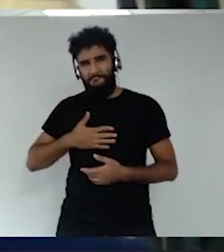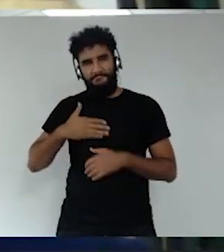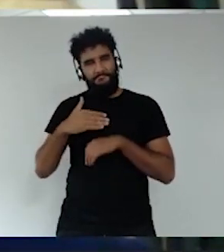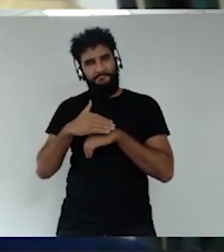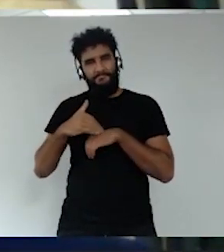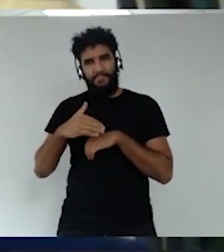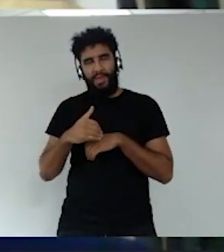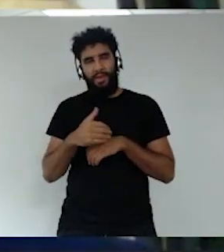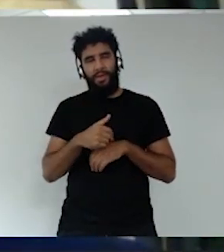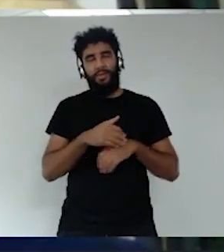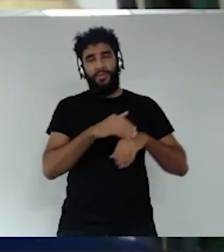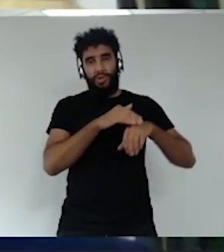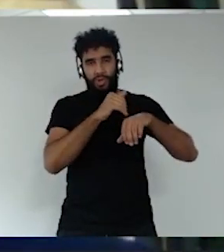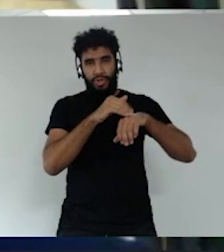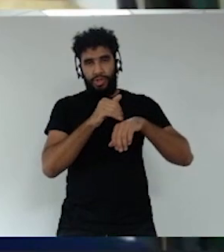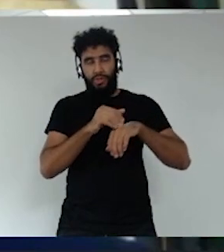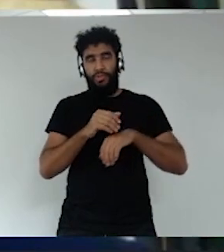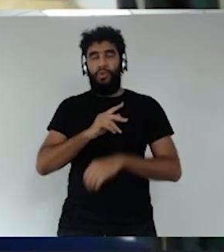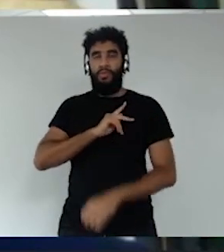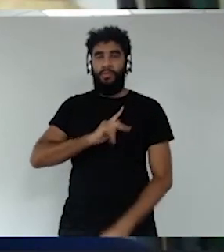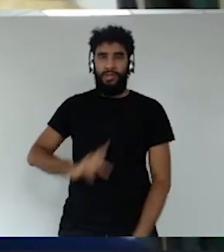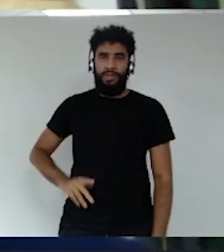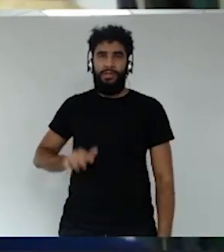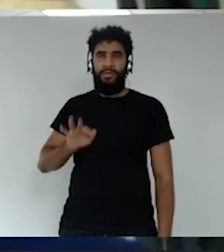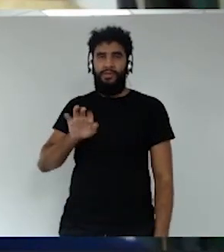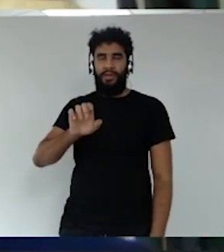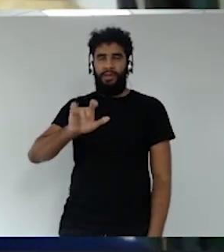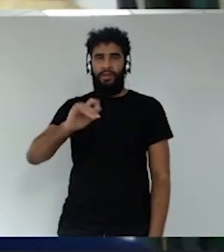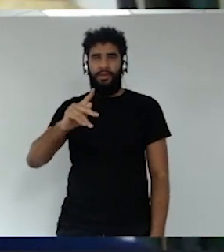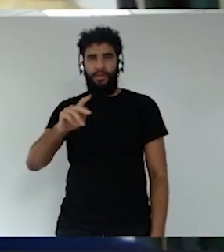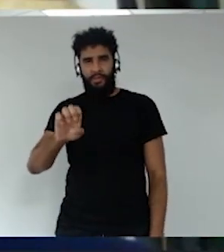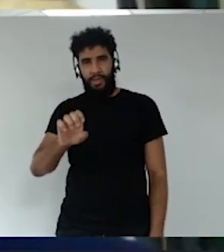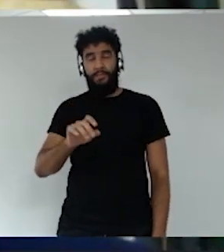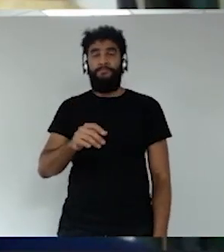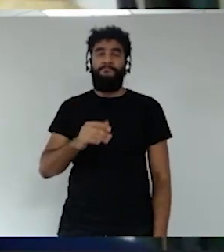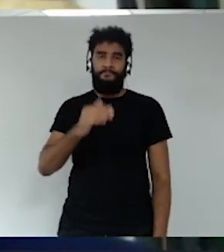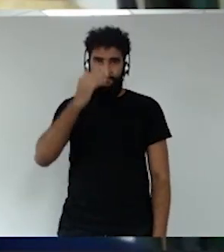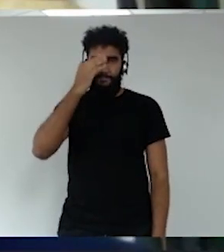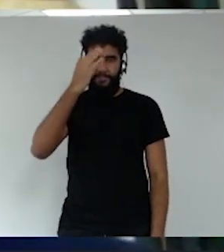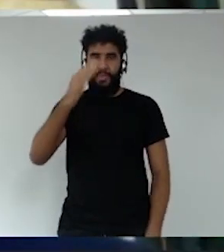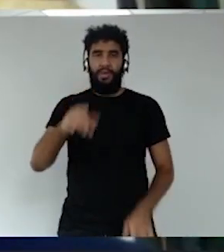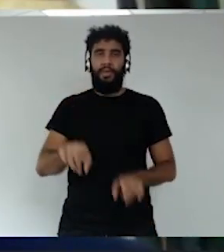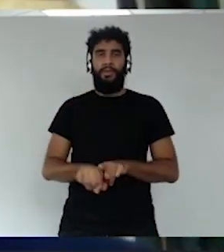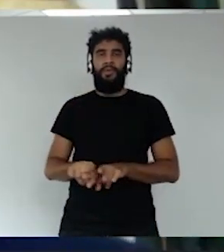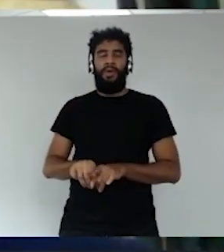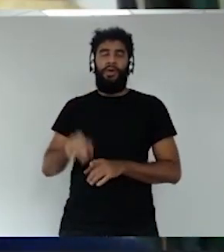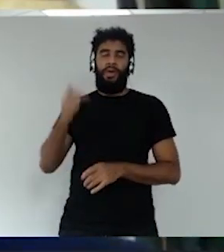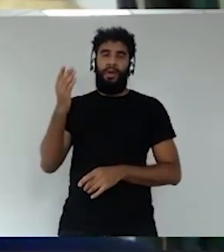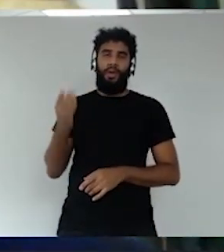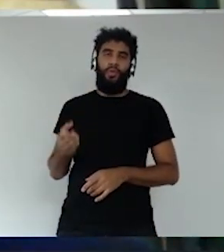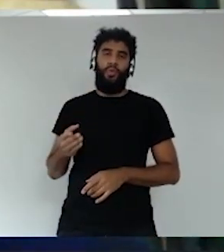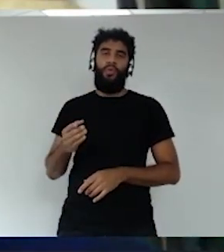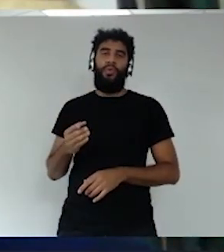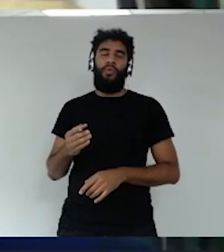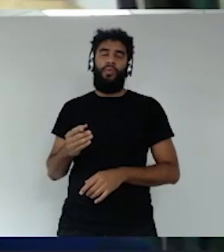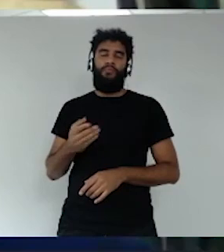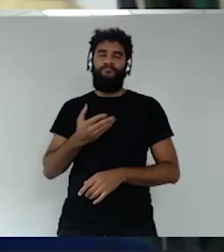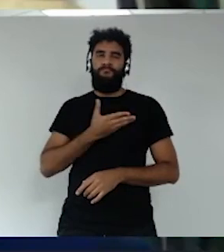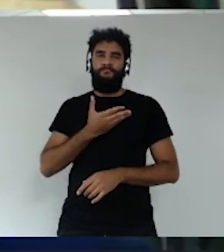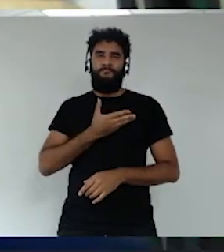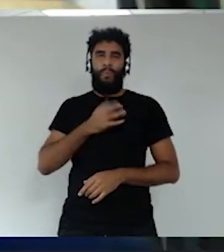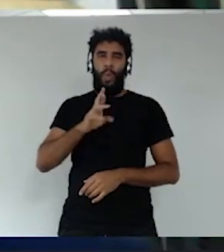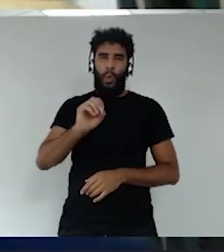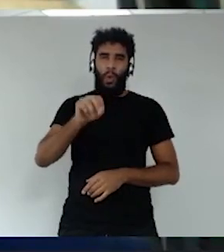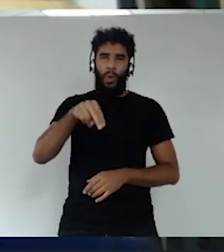convite recebido de Felipe Santa Cruz, através do meu grande amigo e irmão, Rony Duarte, que